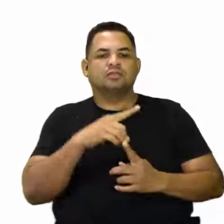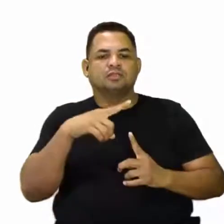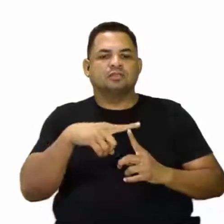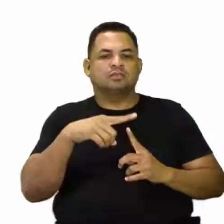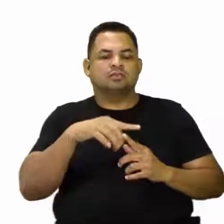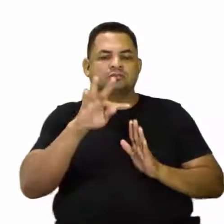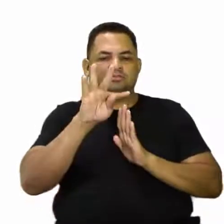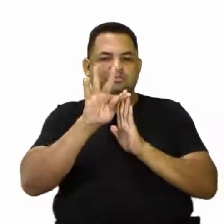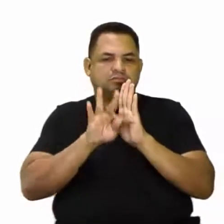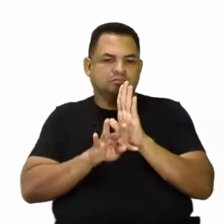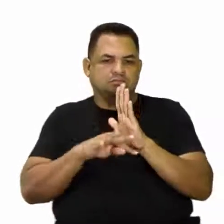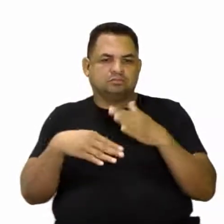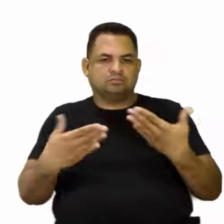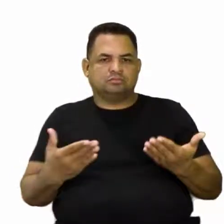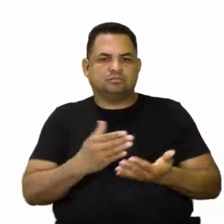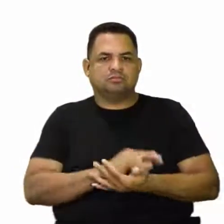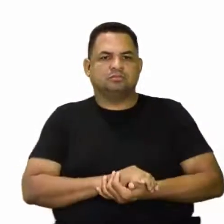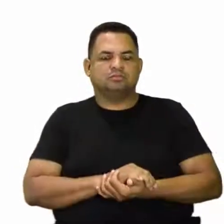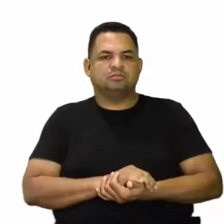estilos textuales.